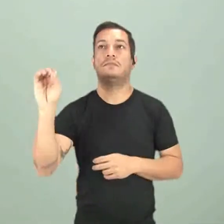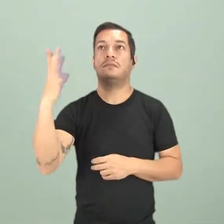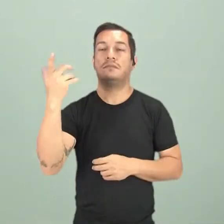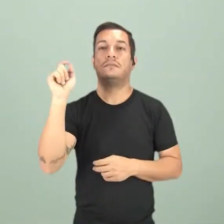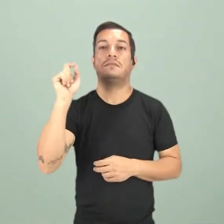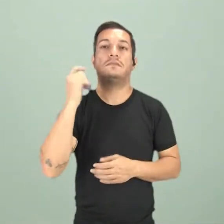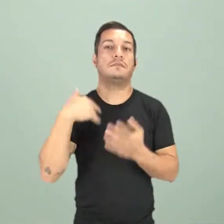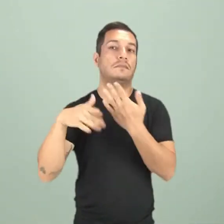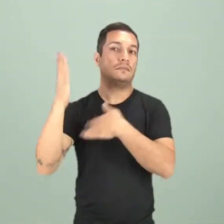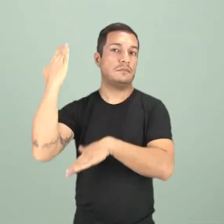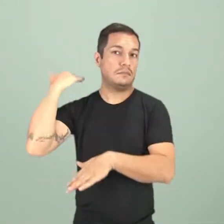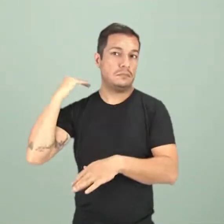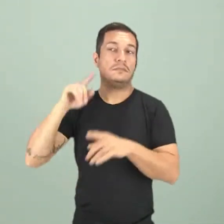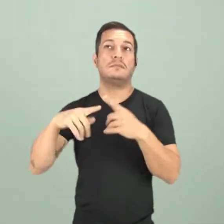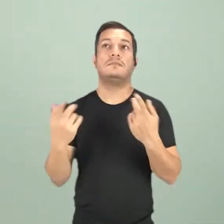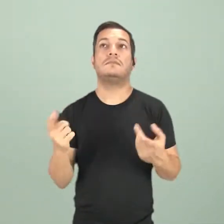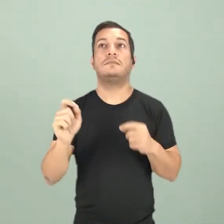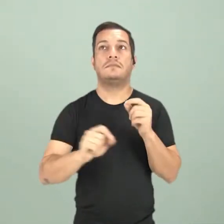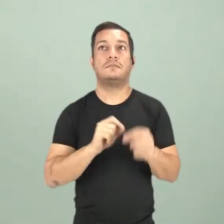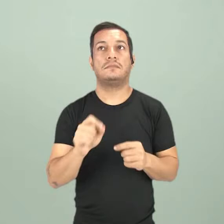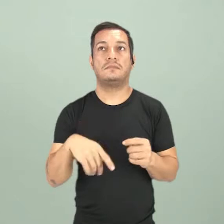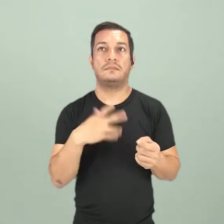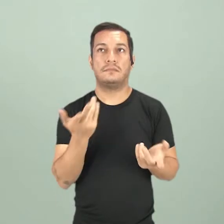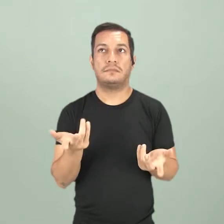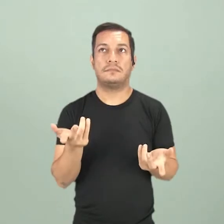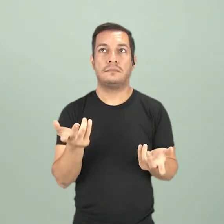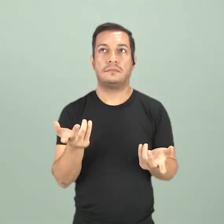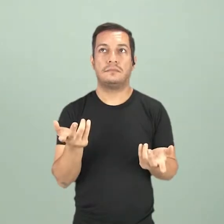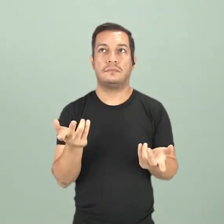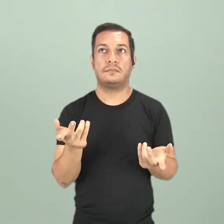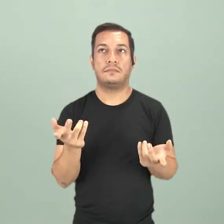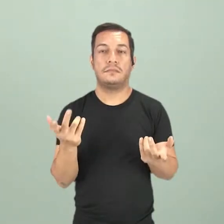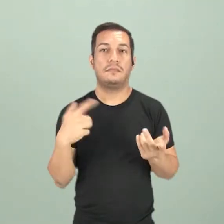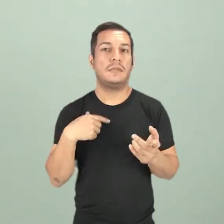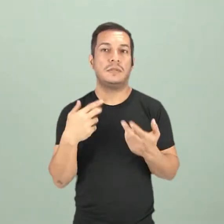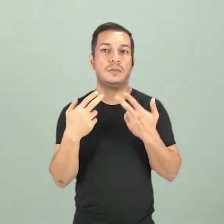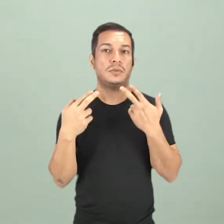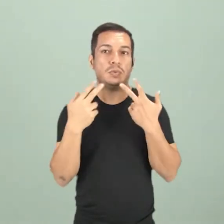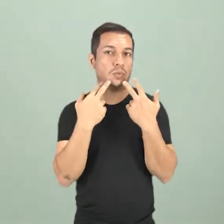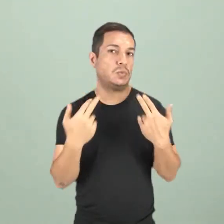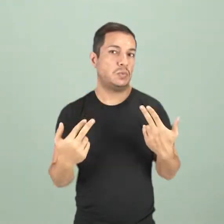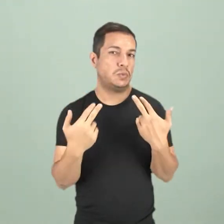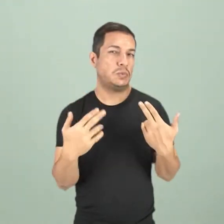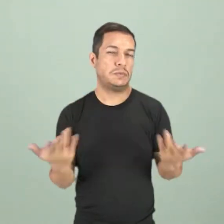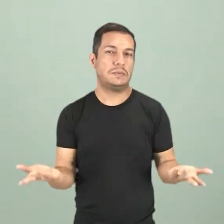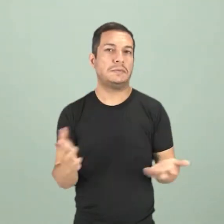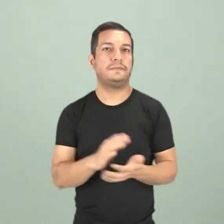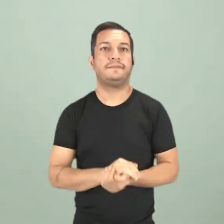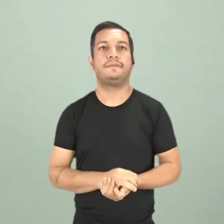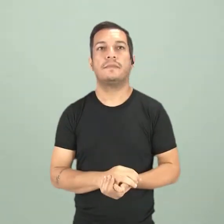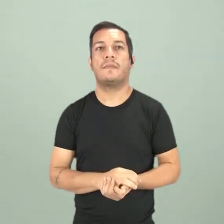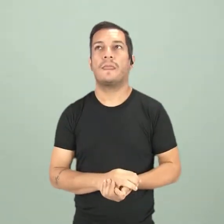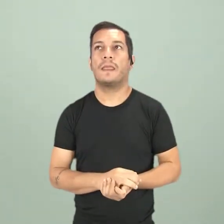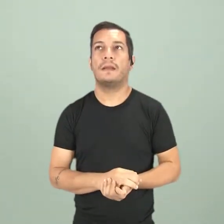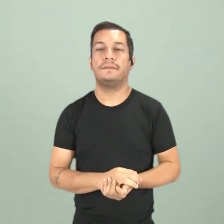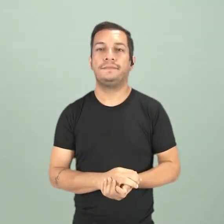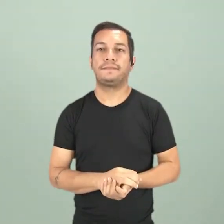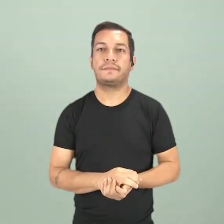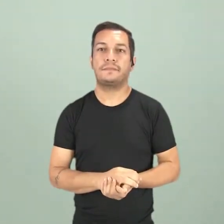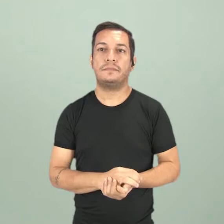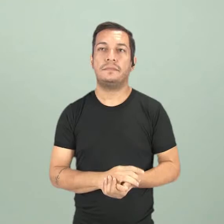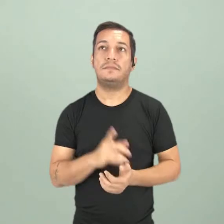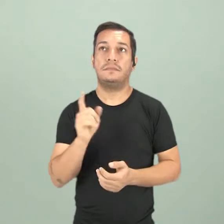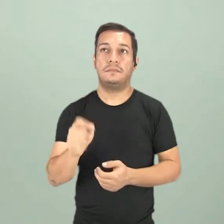lá atrás, só que de uma maneira mais rebuscada, mais atual, tá? Então,